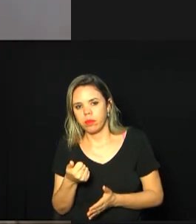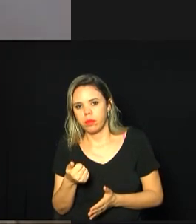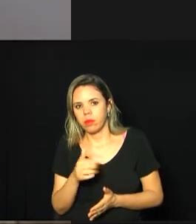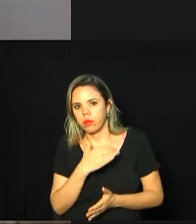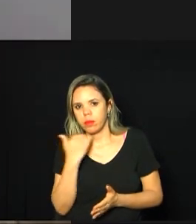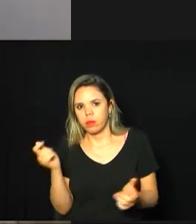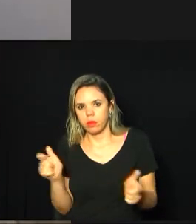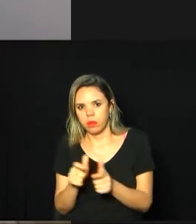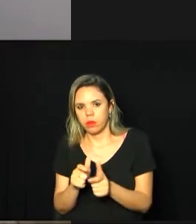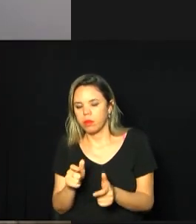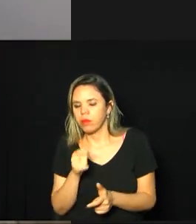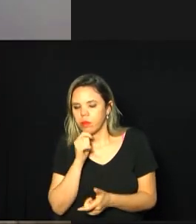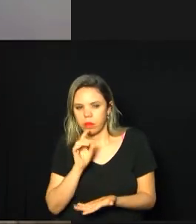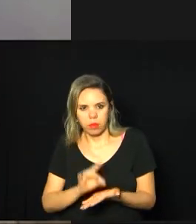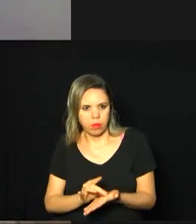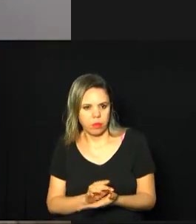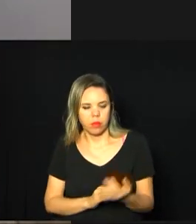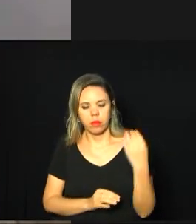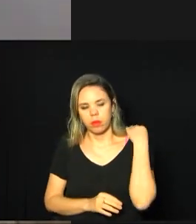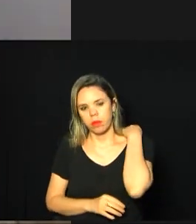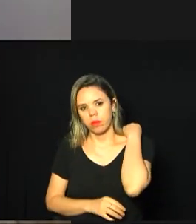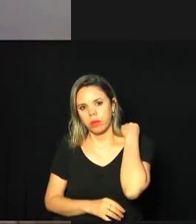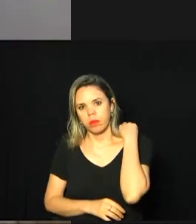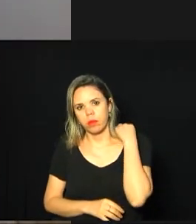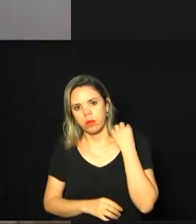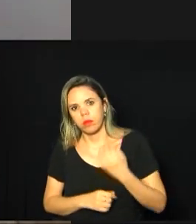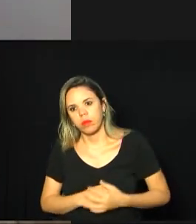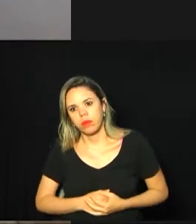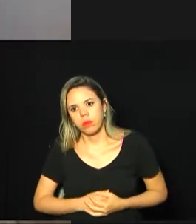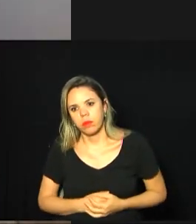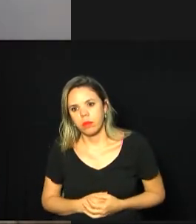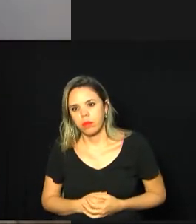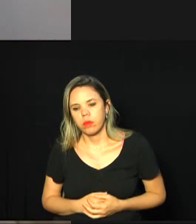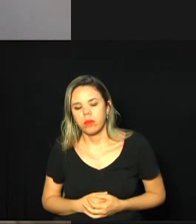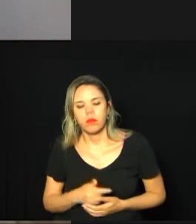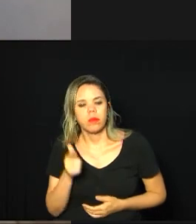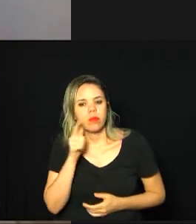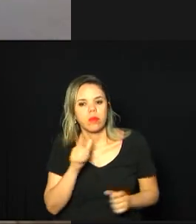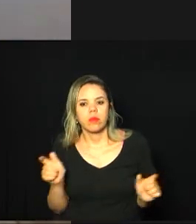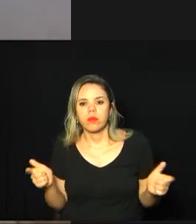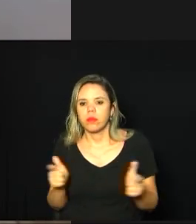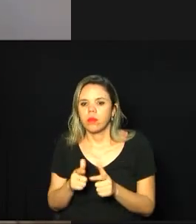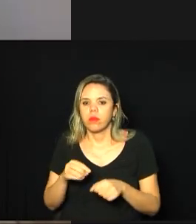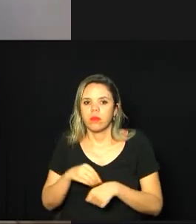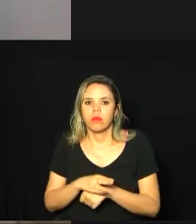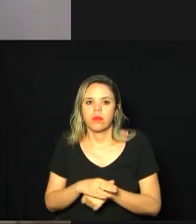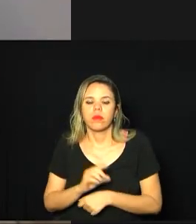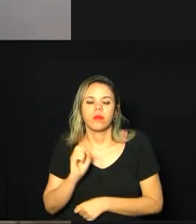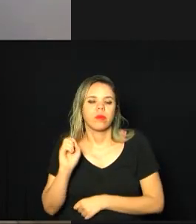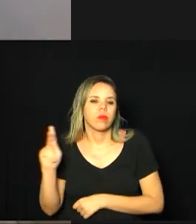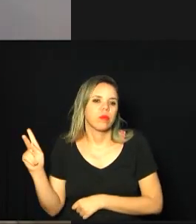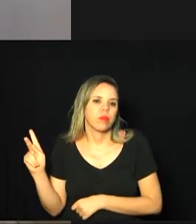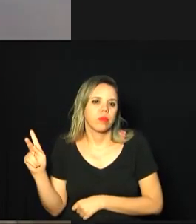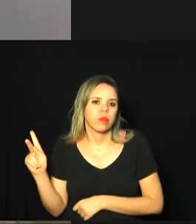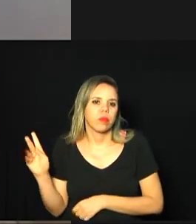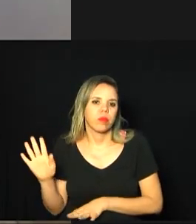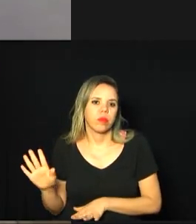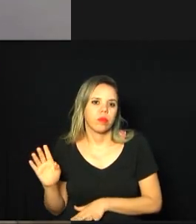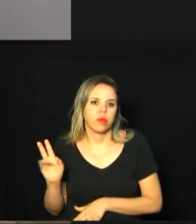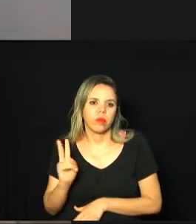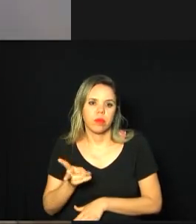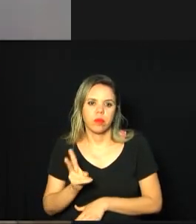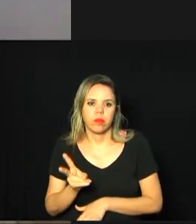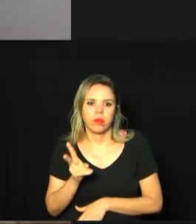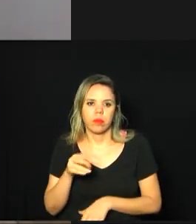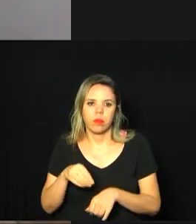que ainda não é uma realidade, né? A gente conseguiu diminuir a transmissão, ok. Mas se a gente segue